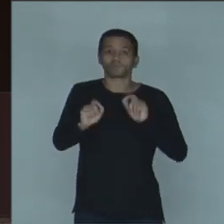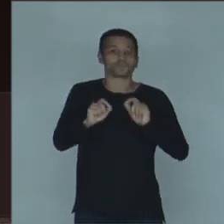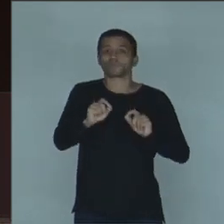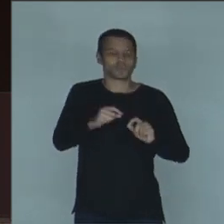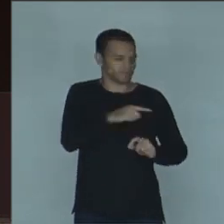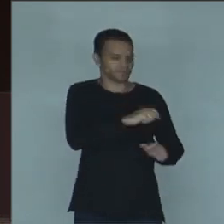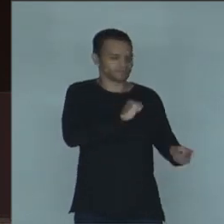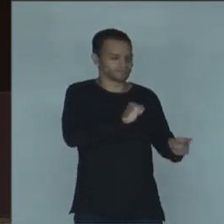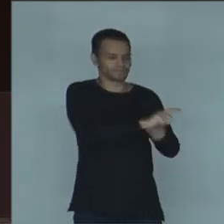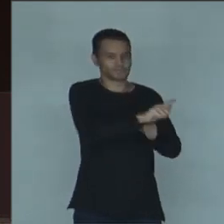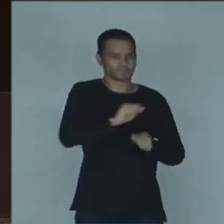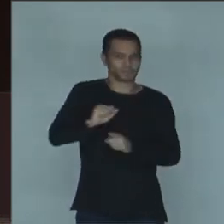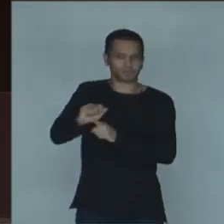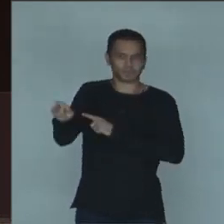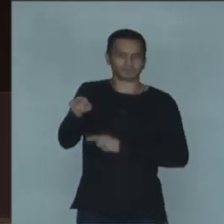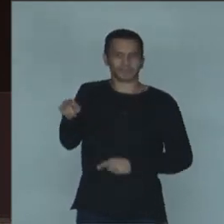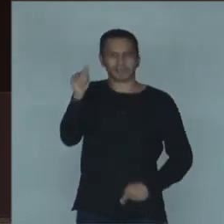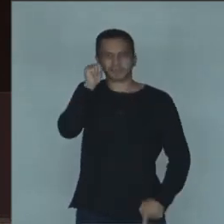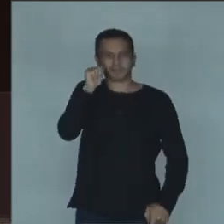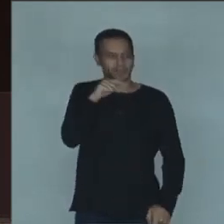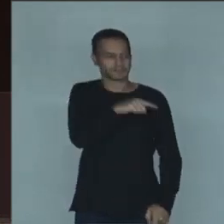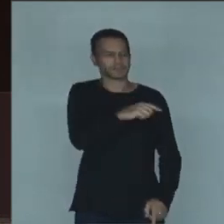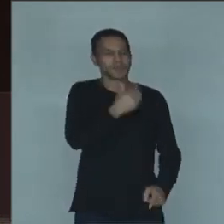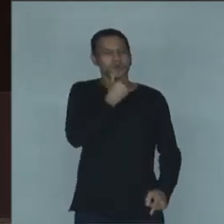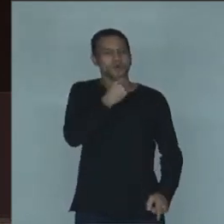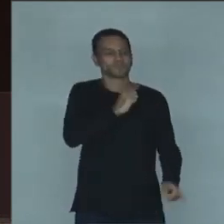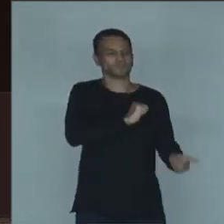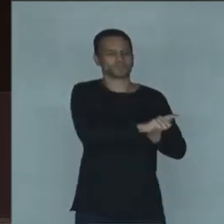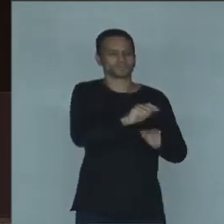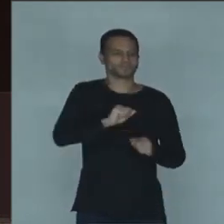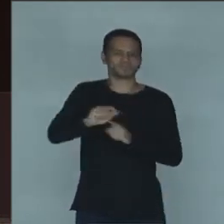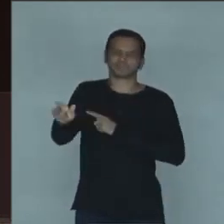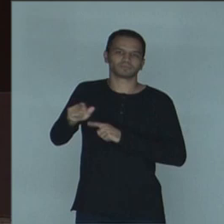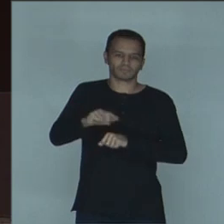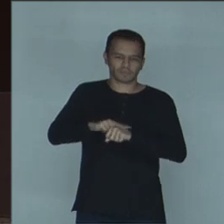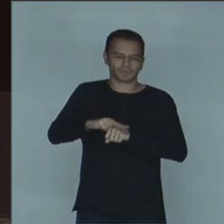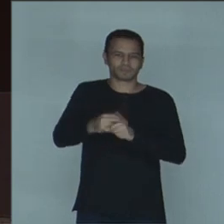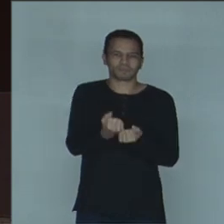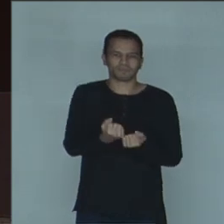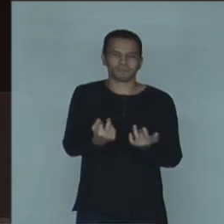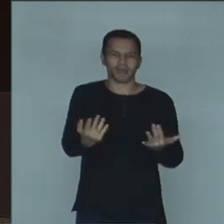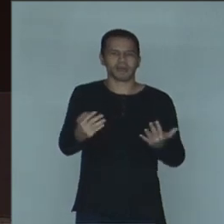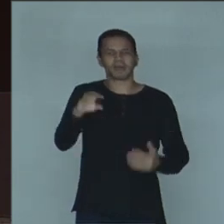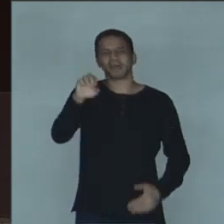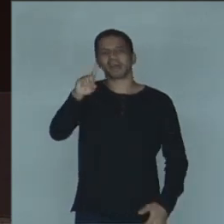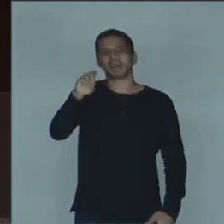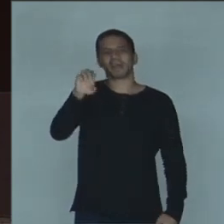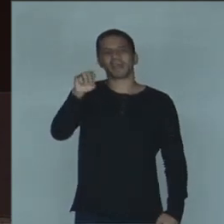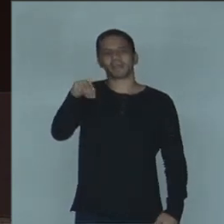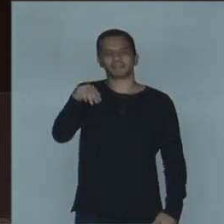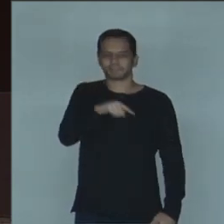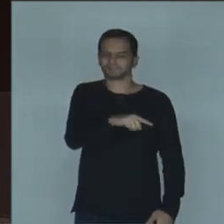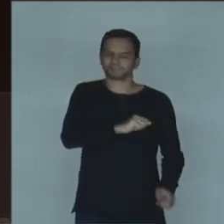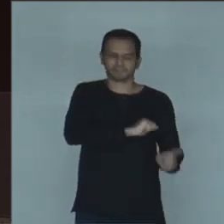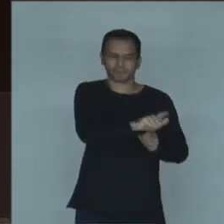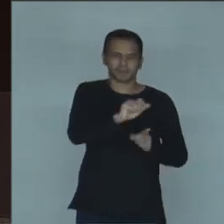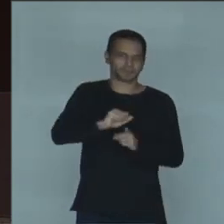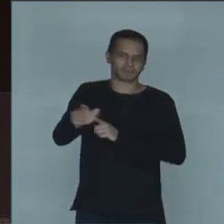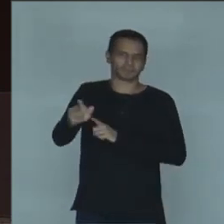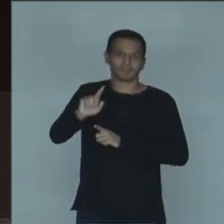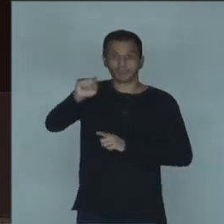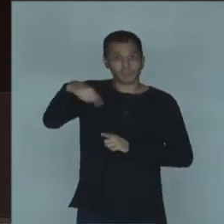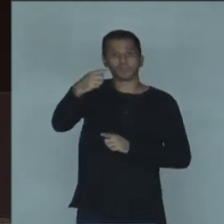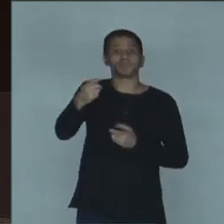embora do Jardim do Éden para cultivar o solo do Qual foi retirado depois de expulsar o homem colocou